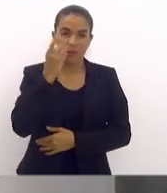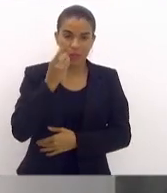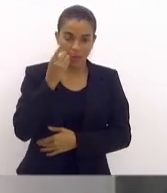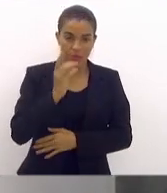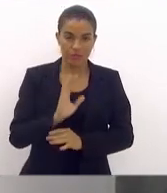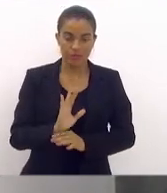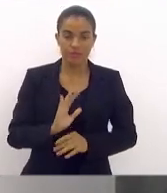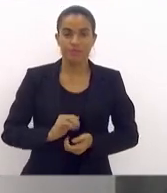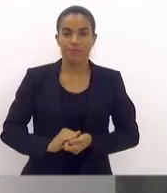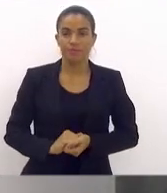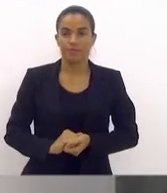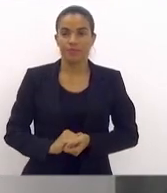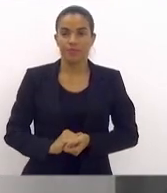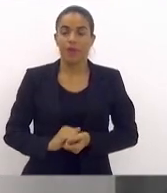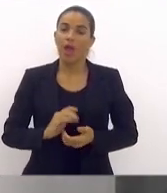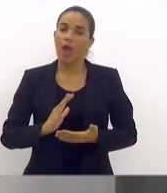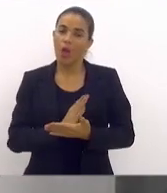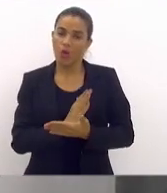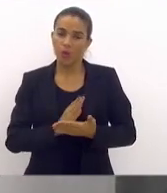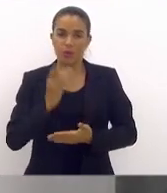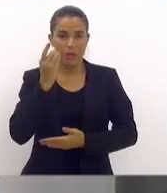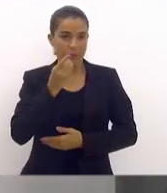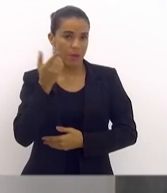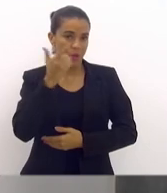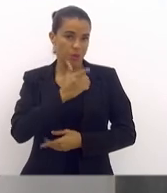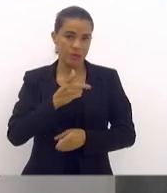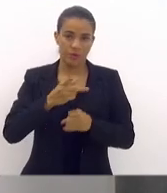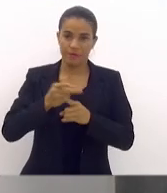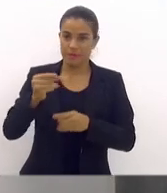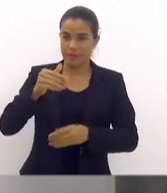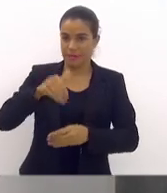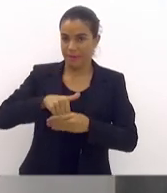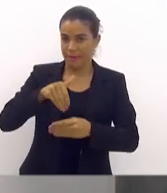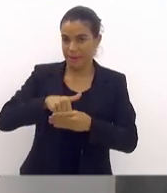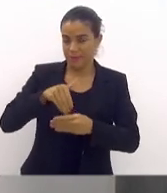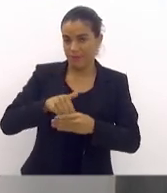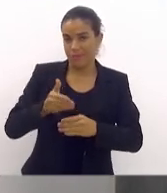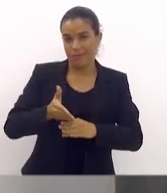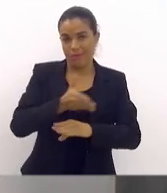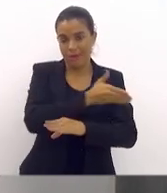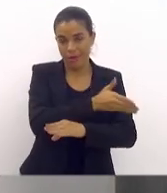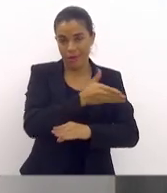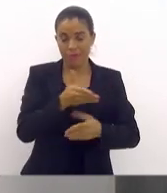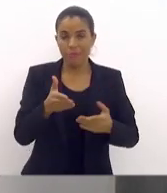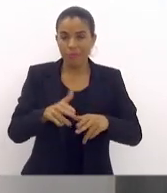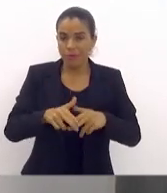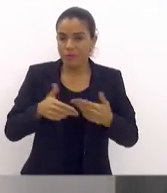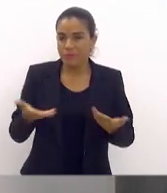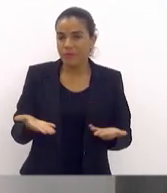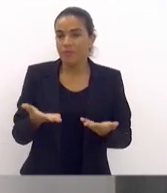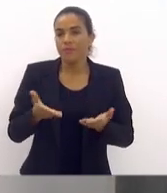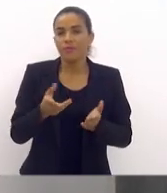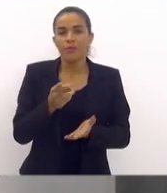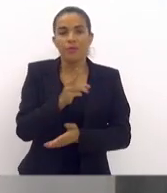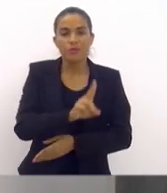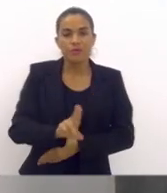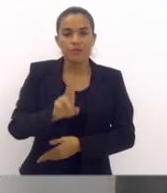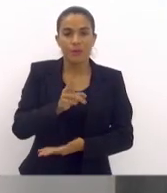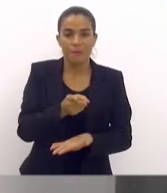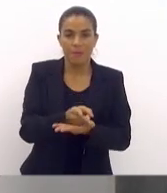e já não não foram reeleitos né da legislatura Então vamos ao mesmo